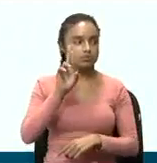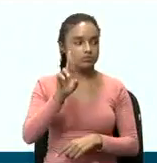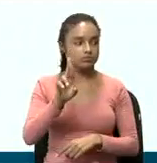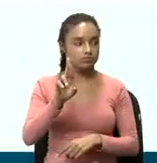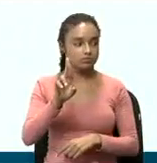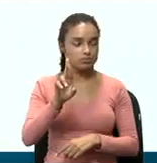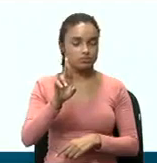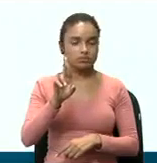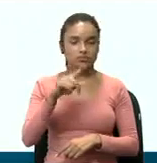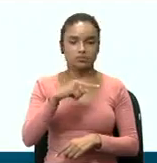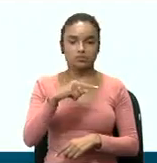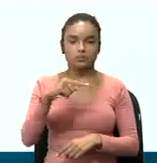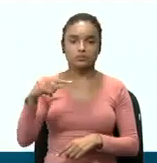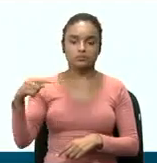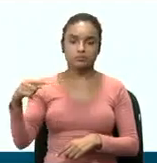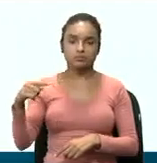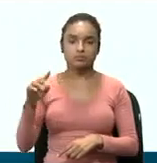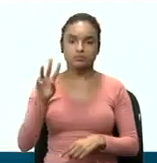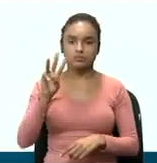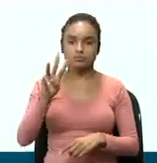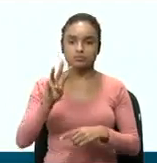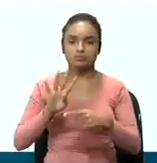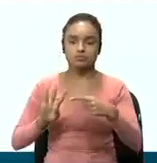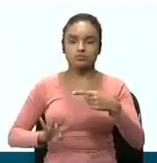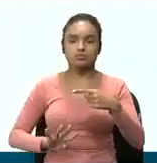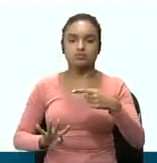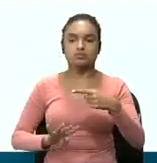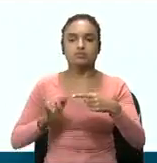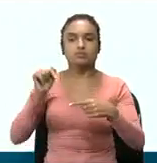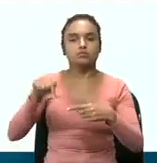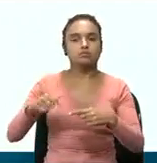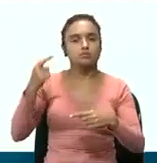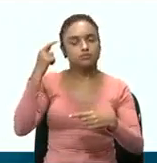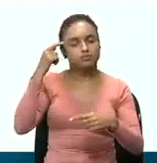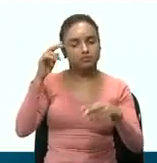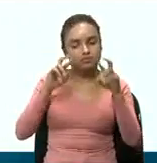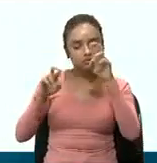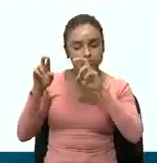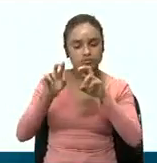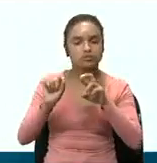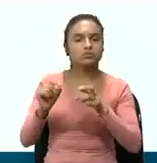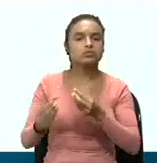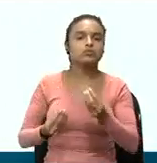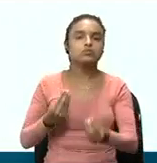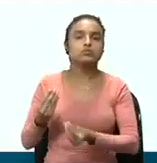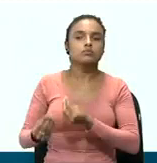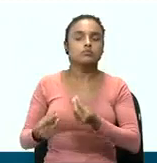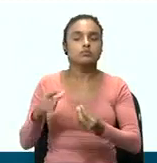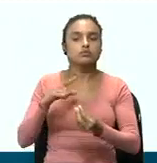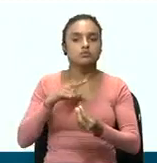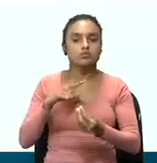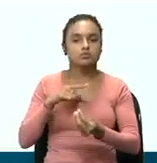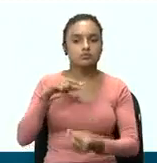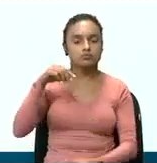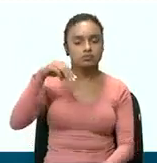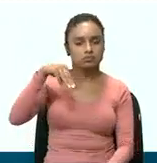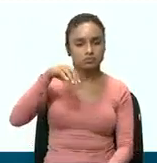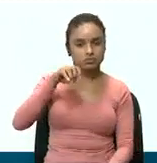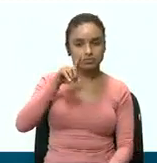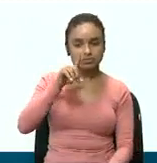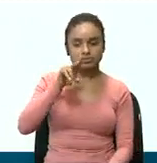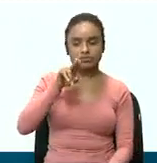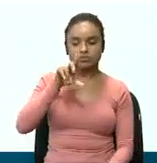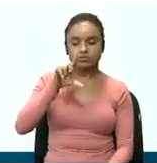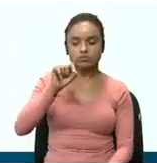é igual a menos 3 quartos. E agora eu verifico a convergência como? Eu tiro o módulo de R,